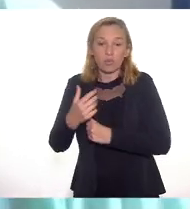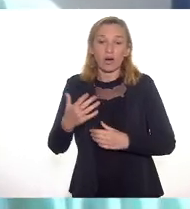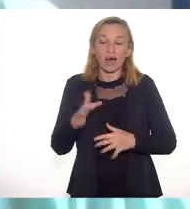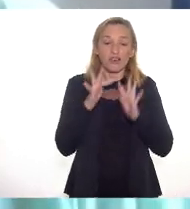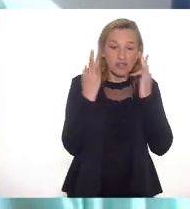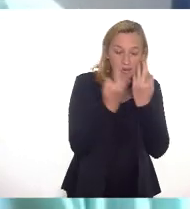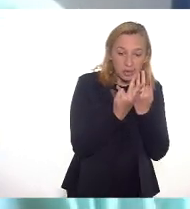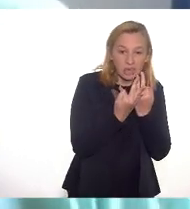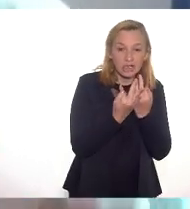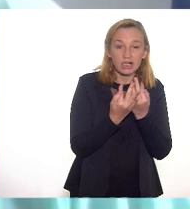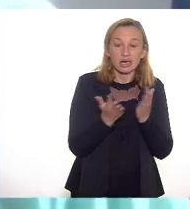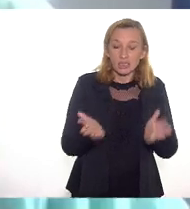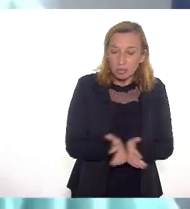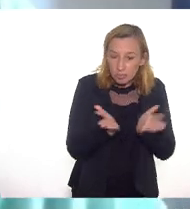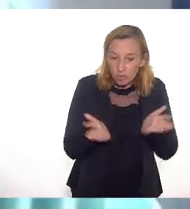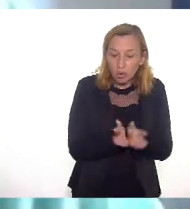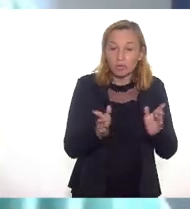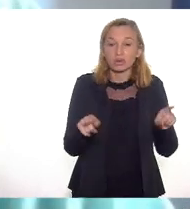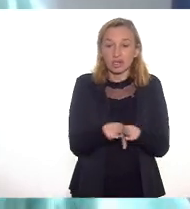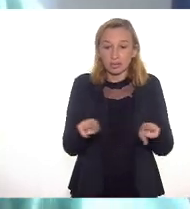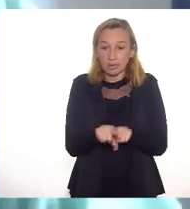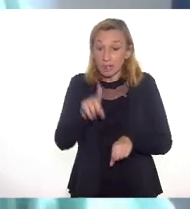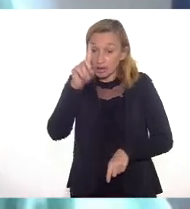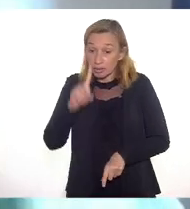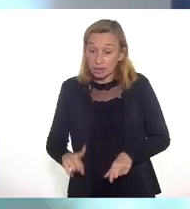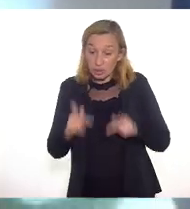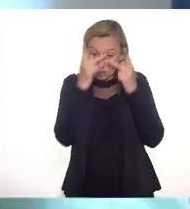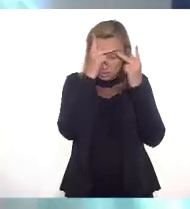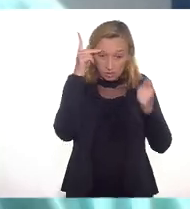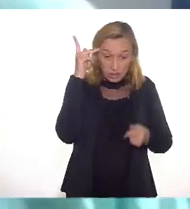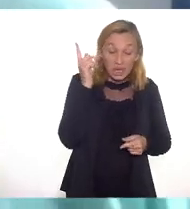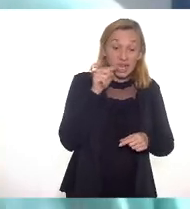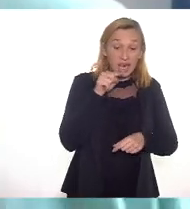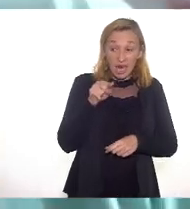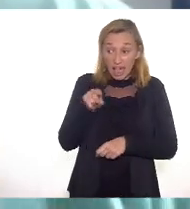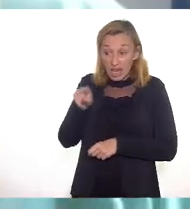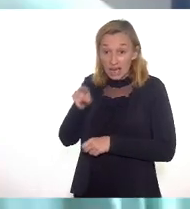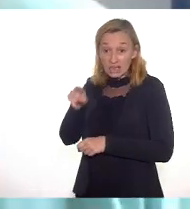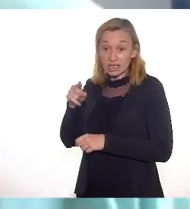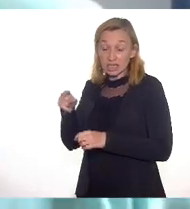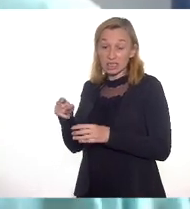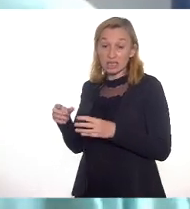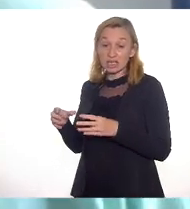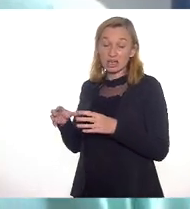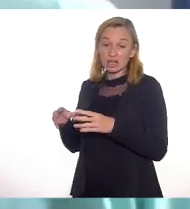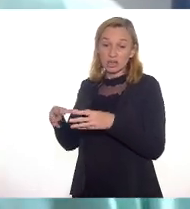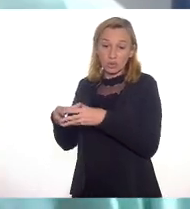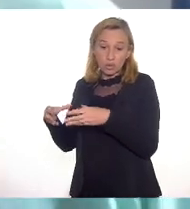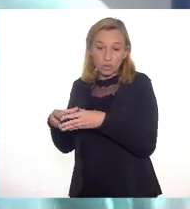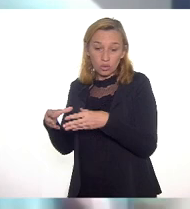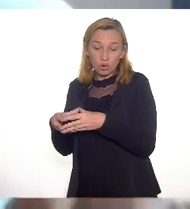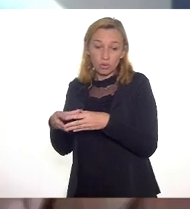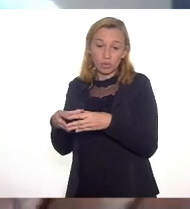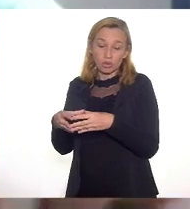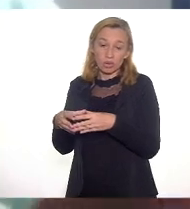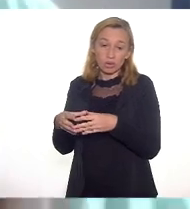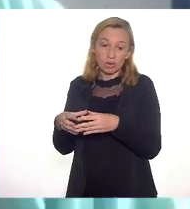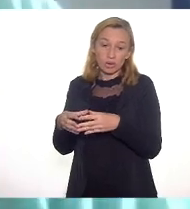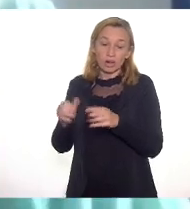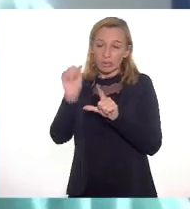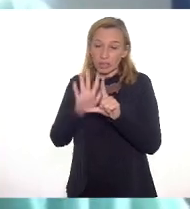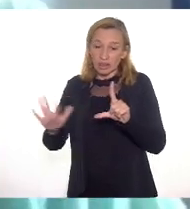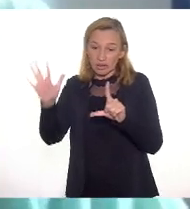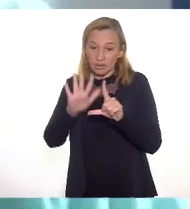com deficiência. Todos concordamos. Essa entidade, por exemplo, podia ter uma plataforma contra o aborto legal,